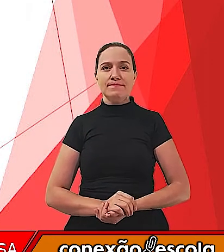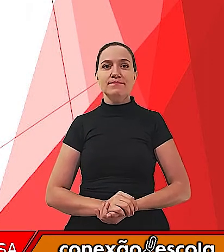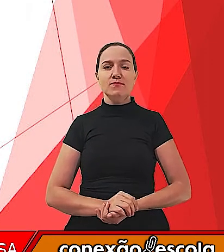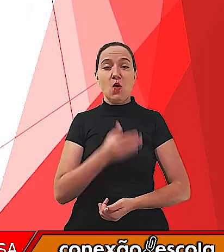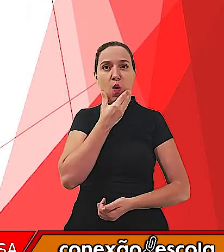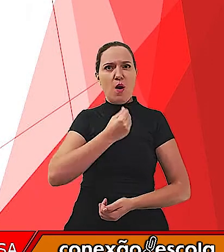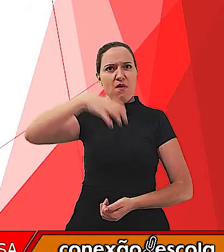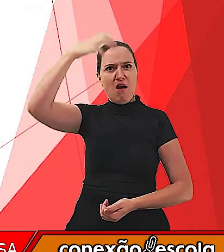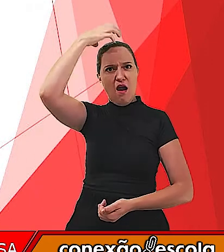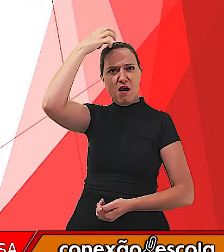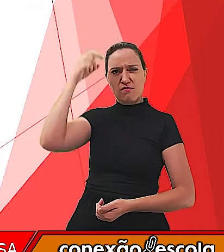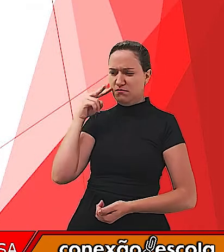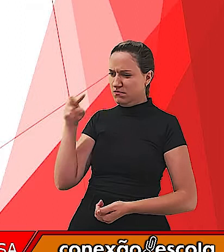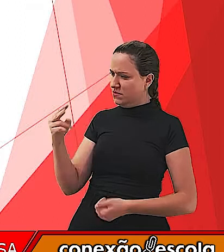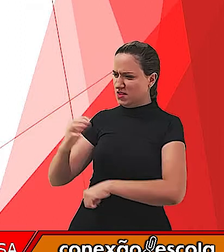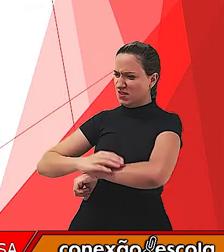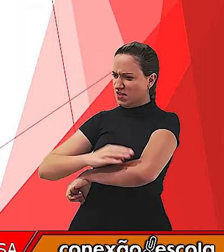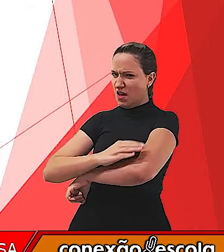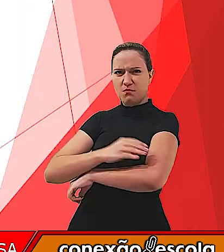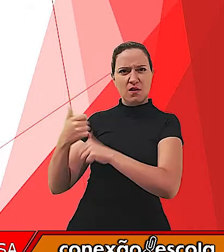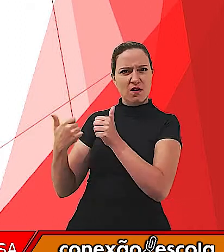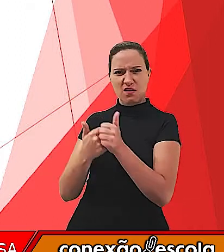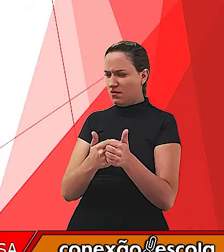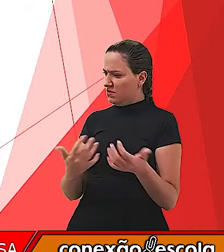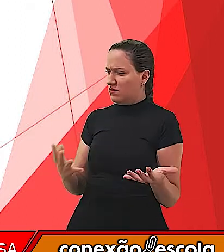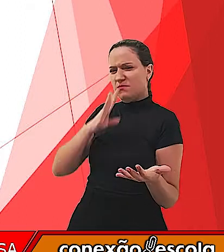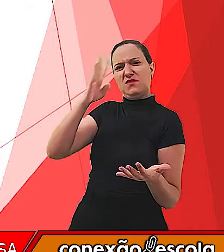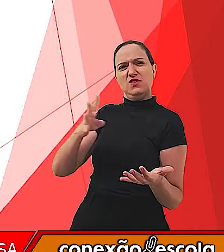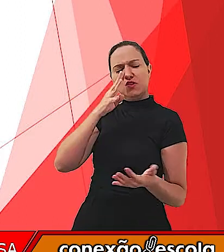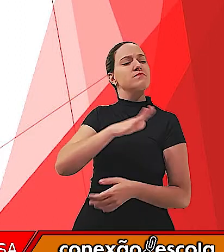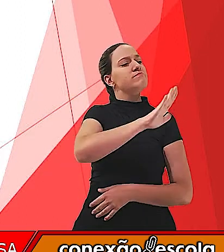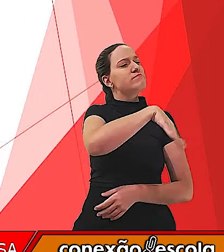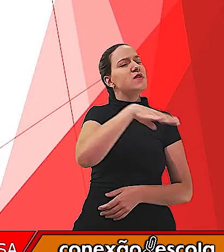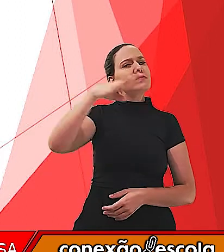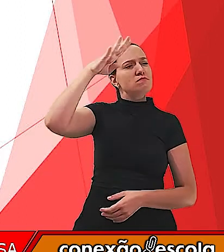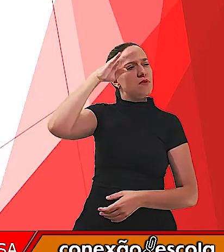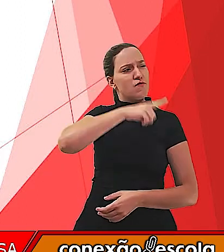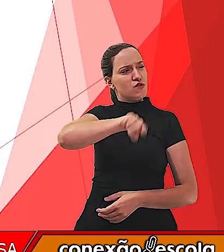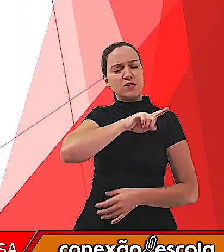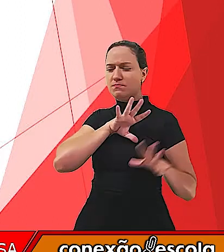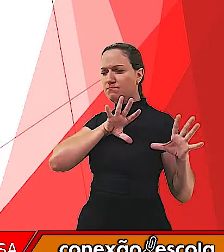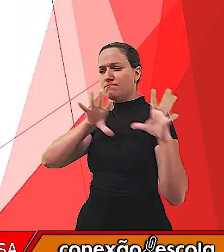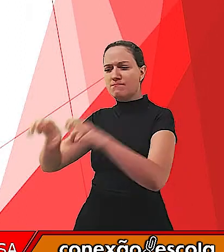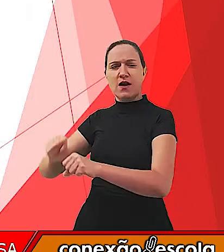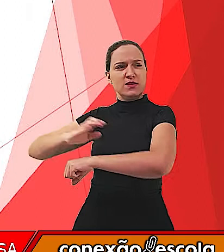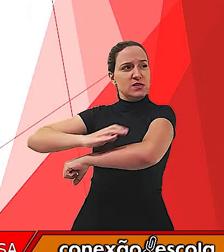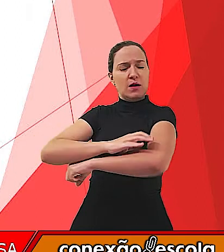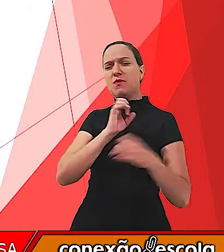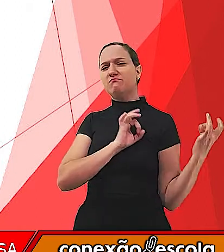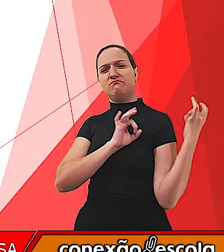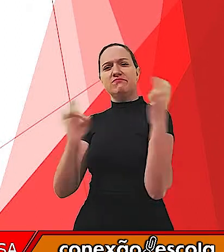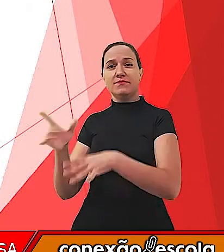O rei, vendo o que estava acontecendo com sua filha, ordenou que pegassem o sapo e o levassem de volta